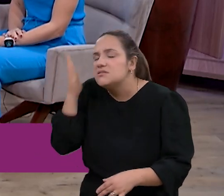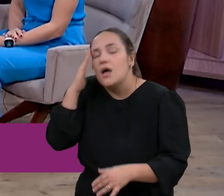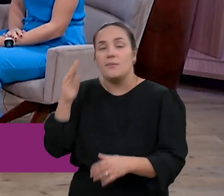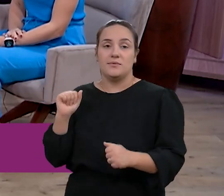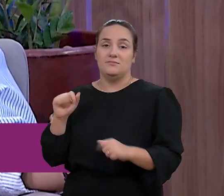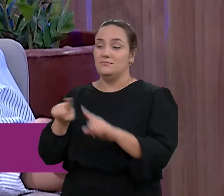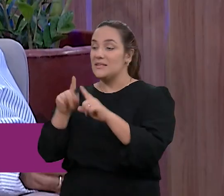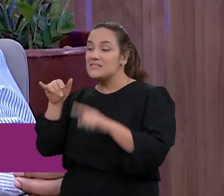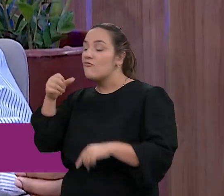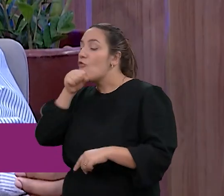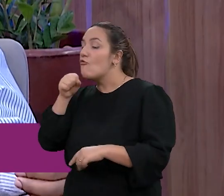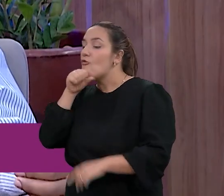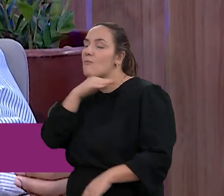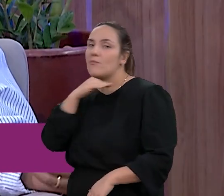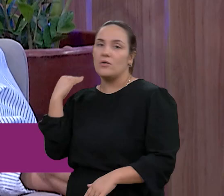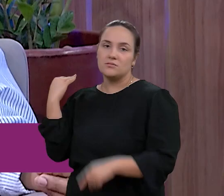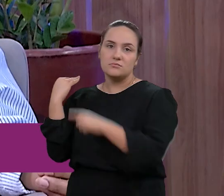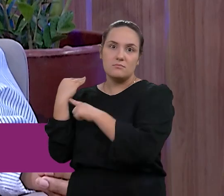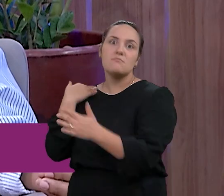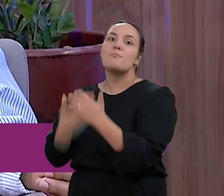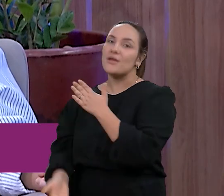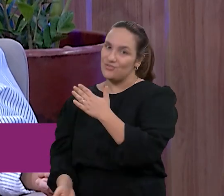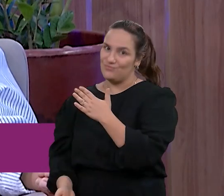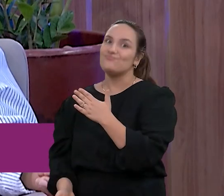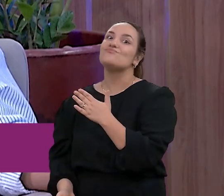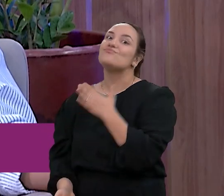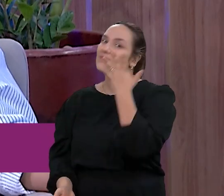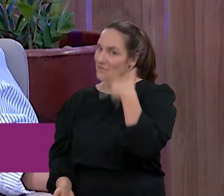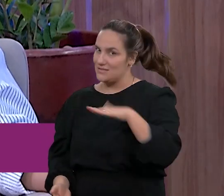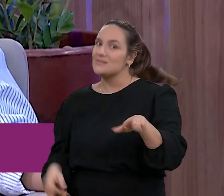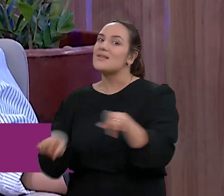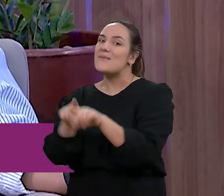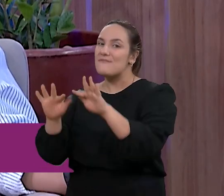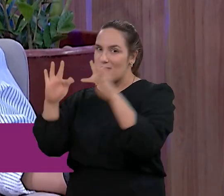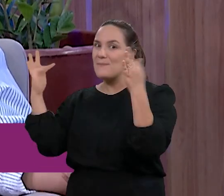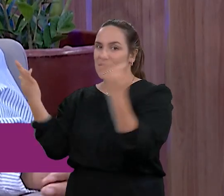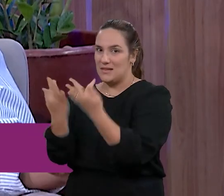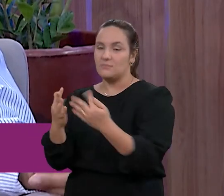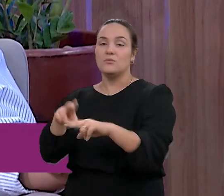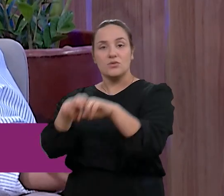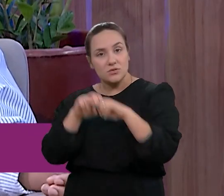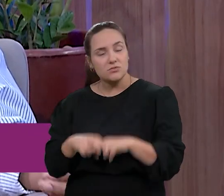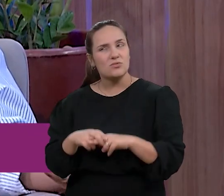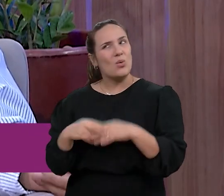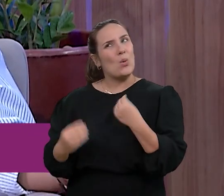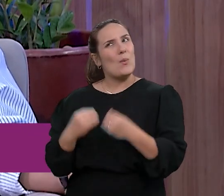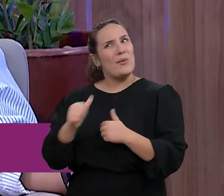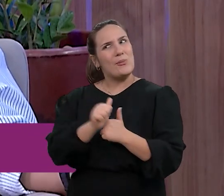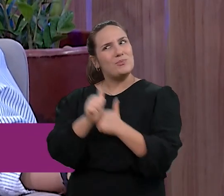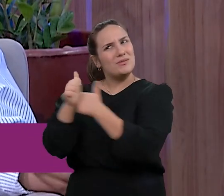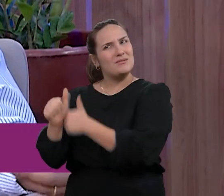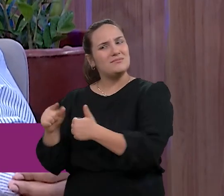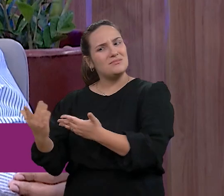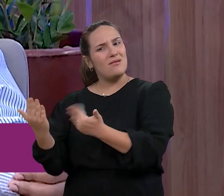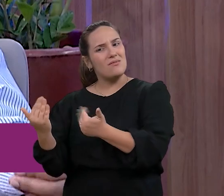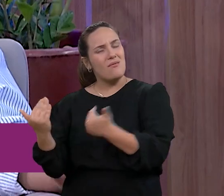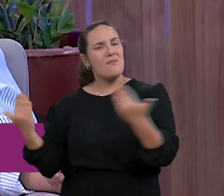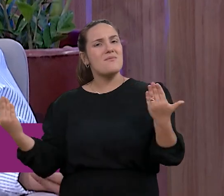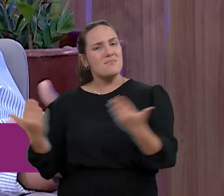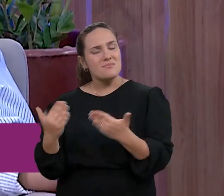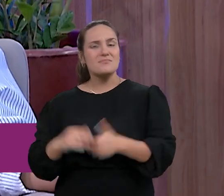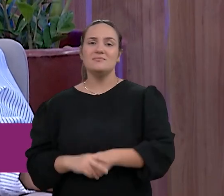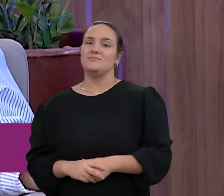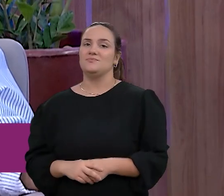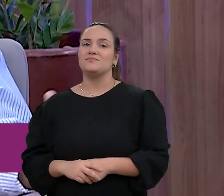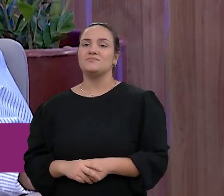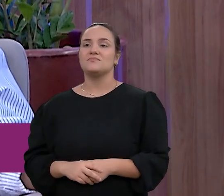juvenil a ausência dela significa uma perda importante paraa criança e para a família Então como acompanhar esses adultos nessa ausência desse